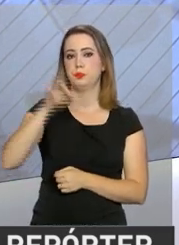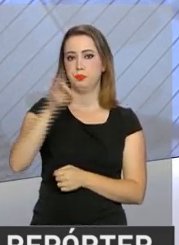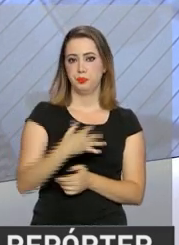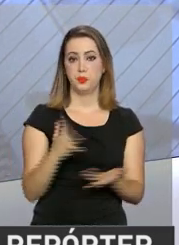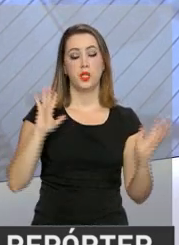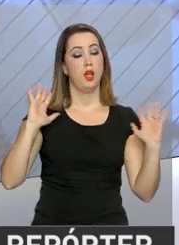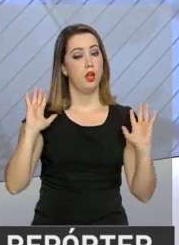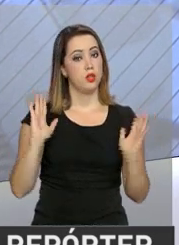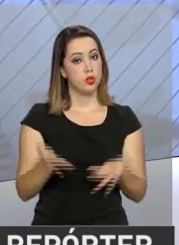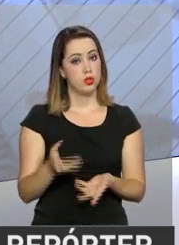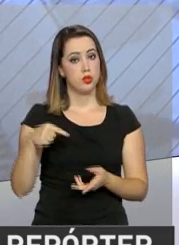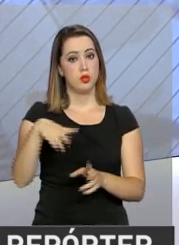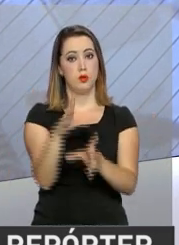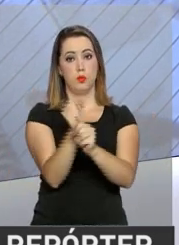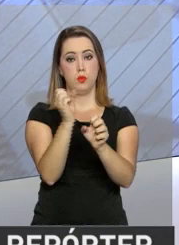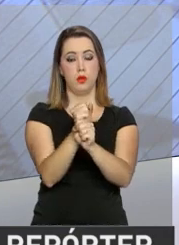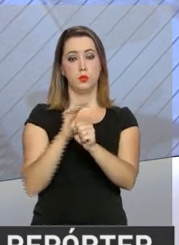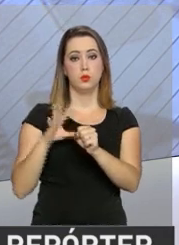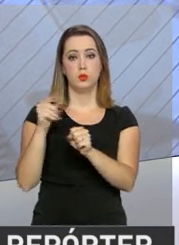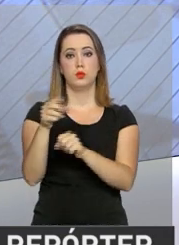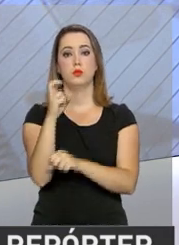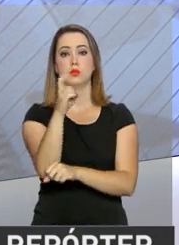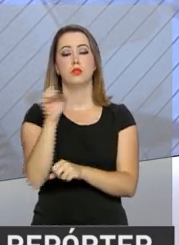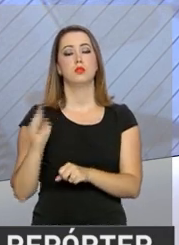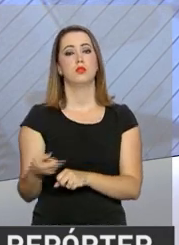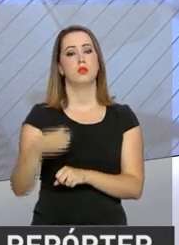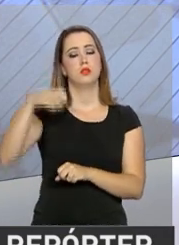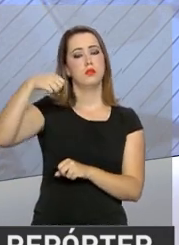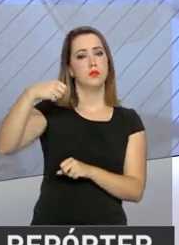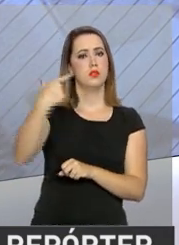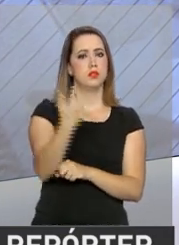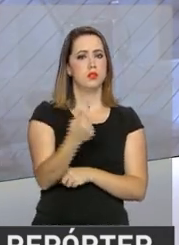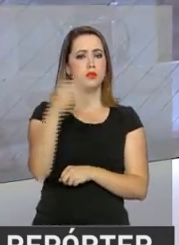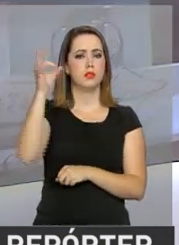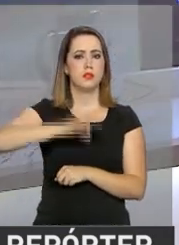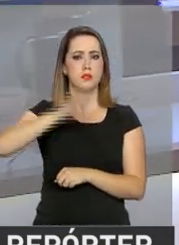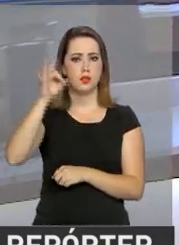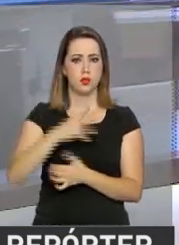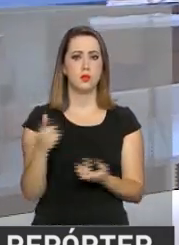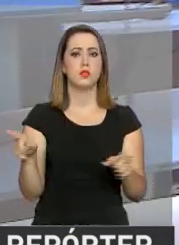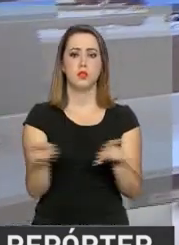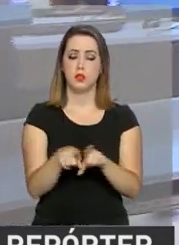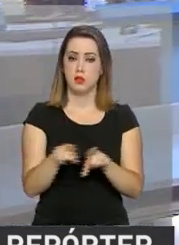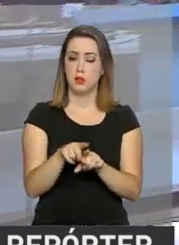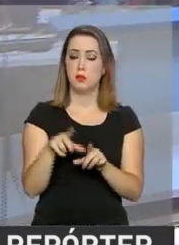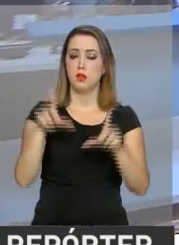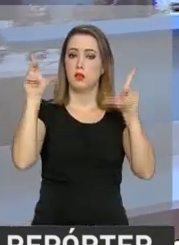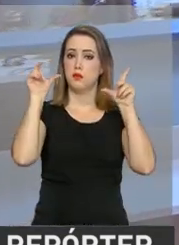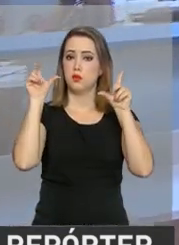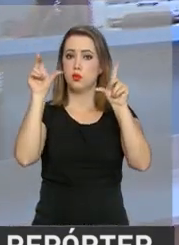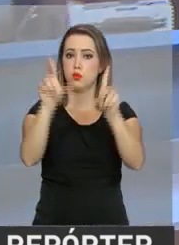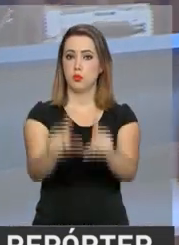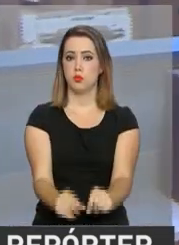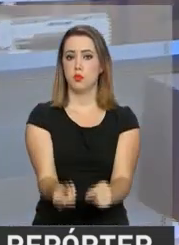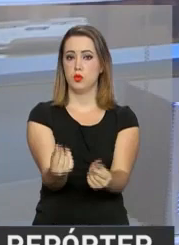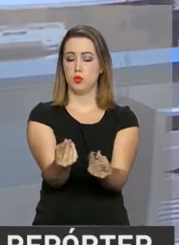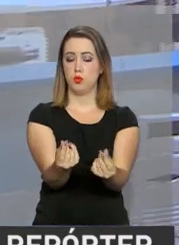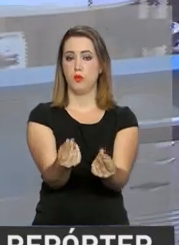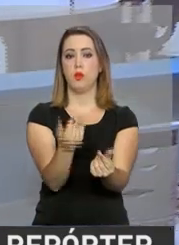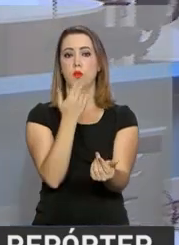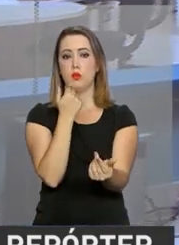em 5,97% houve queda nos preços principalmente dos alimentos e bebidas segundo